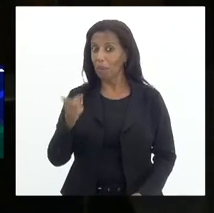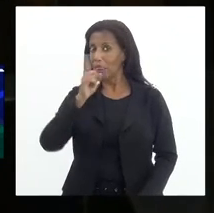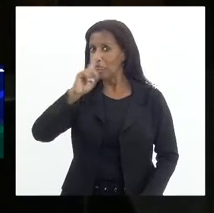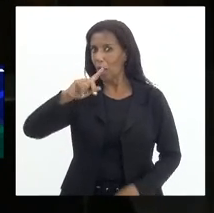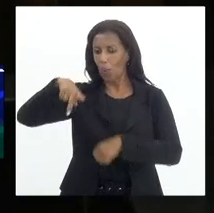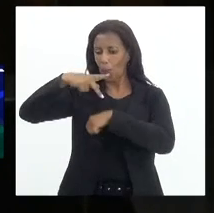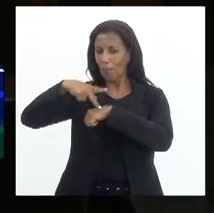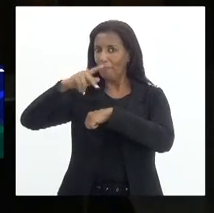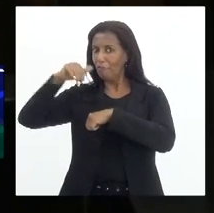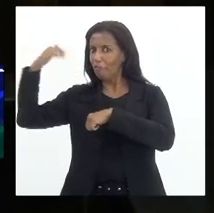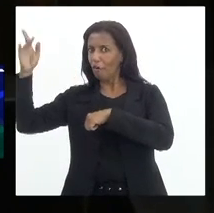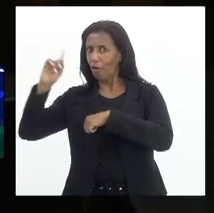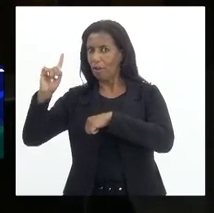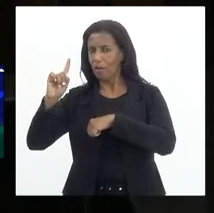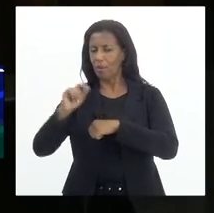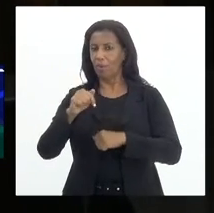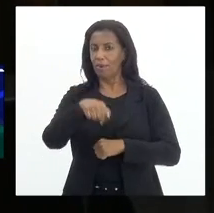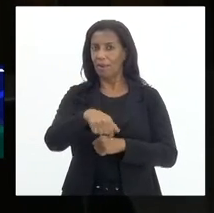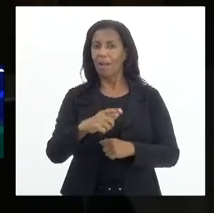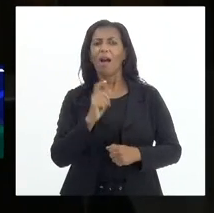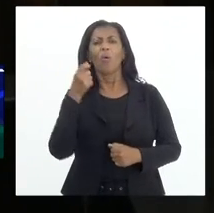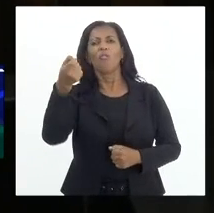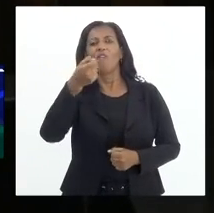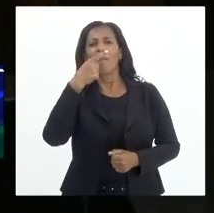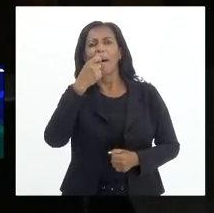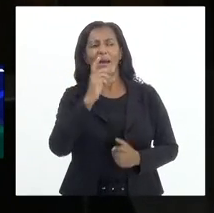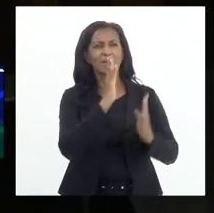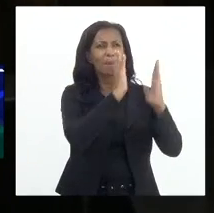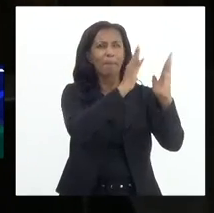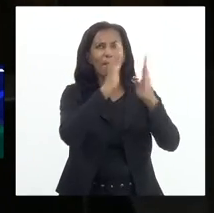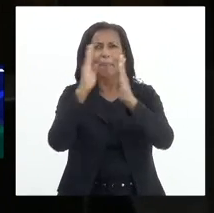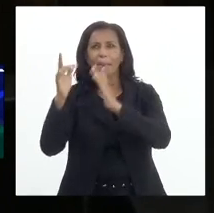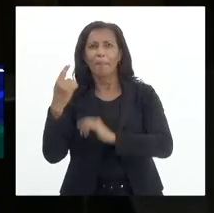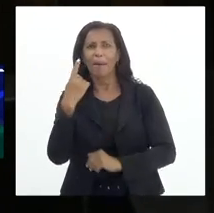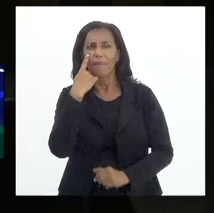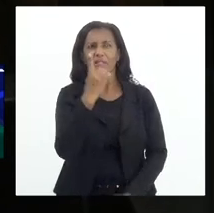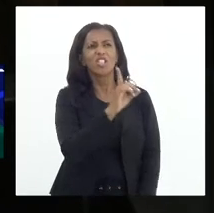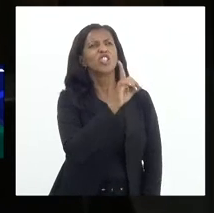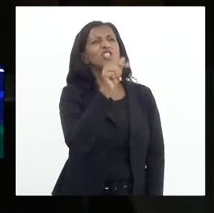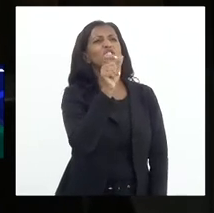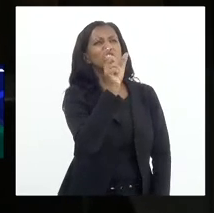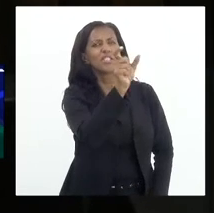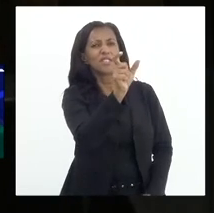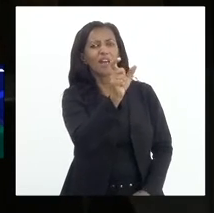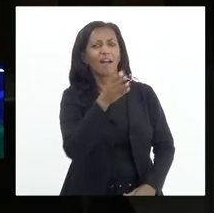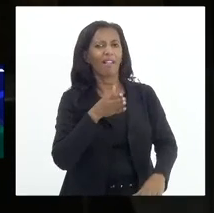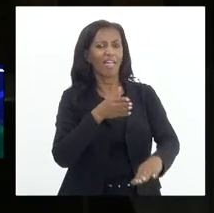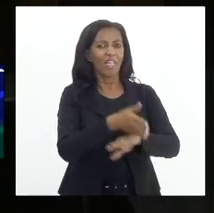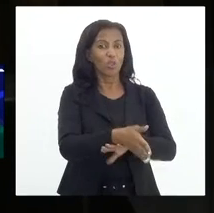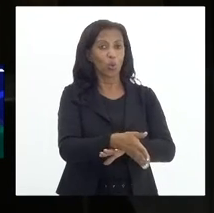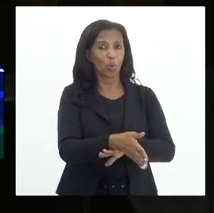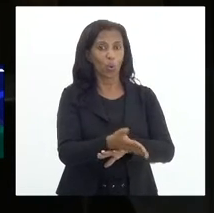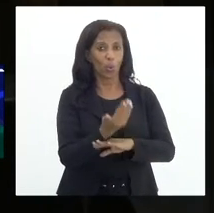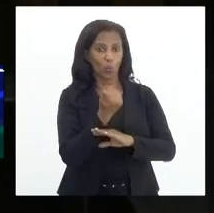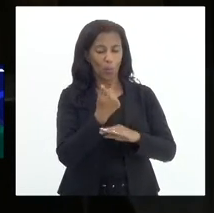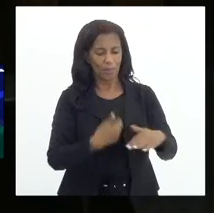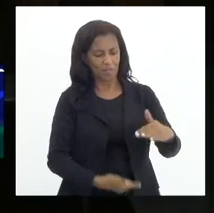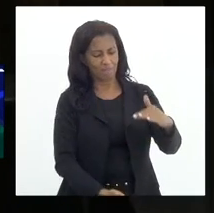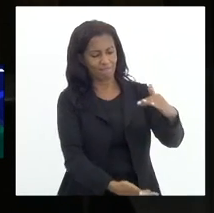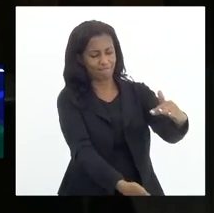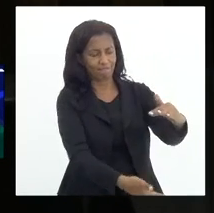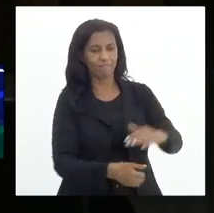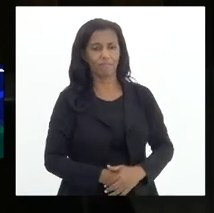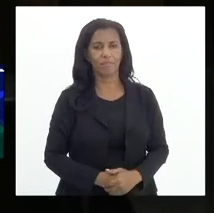importados nas farmácias. Peguei o preço no dia que entrou na cesta básica e